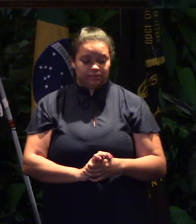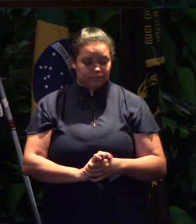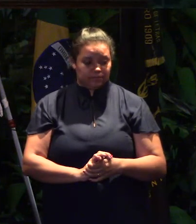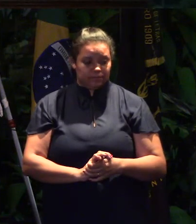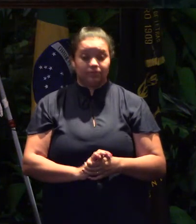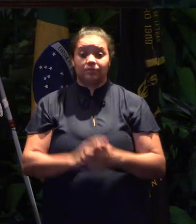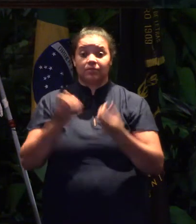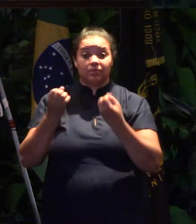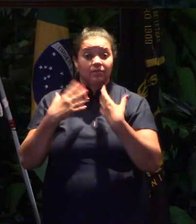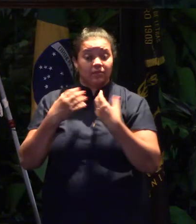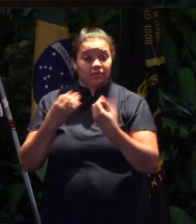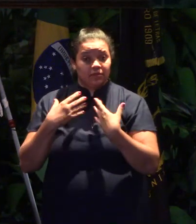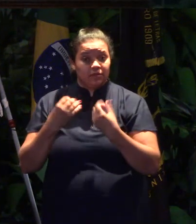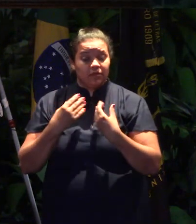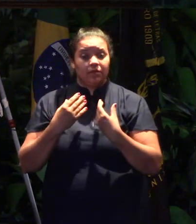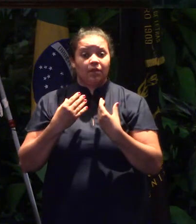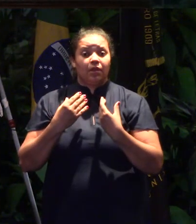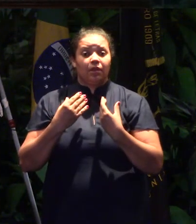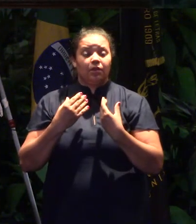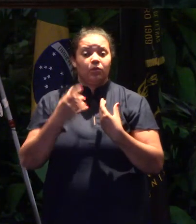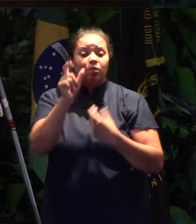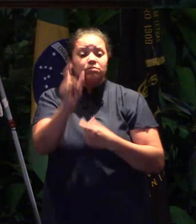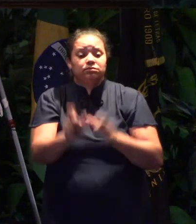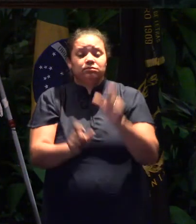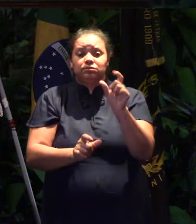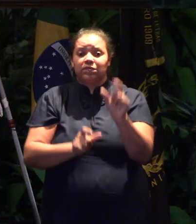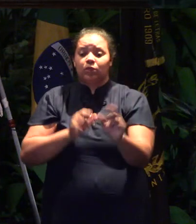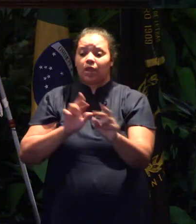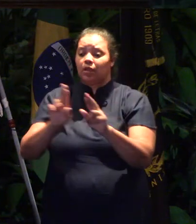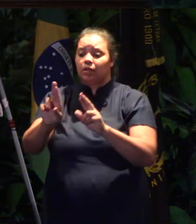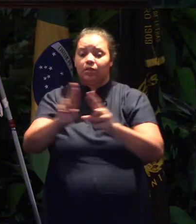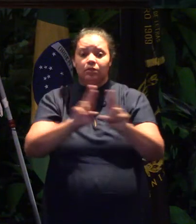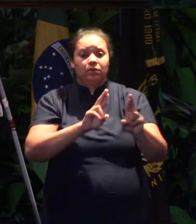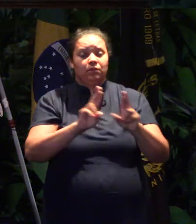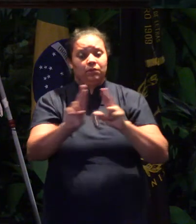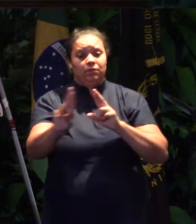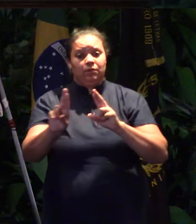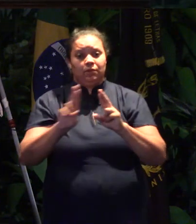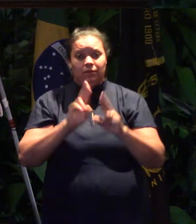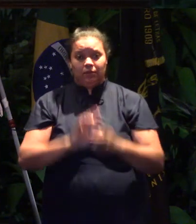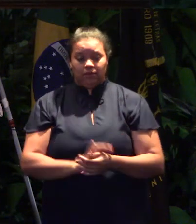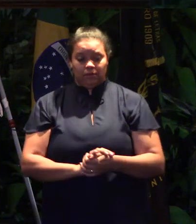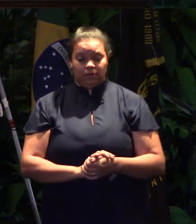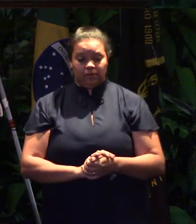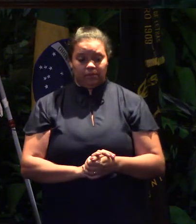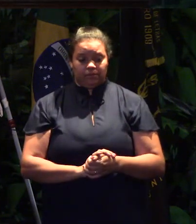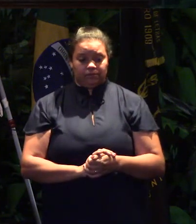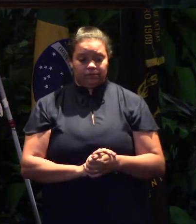tem me ensinado muito sobre as pessoas, sobre a relação com as pessoas, né?